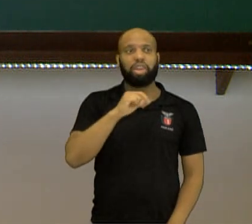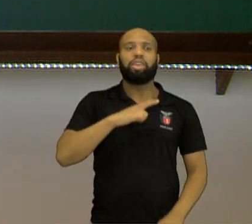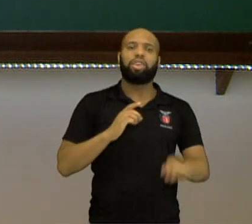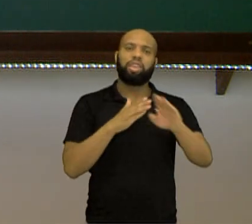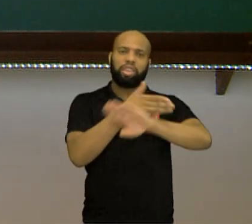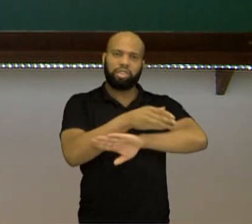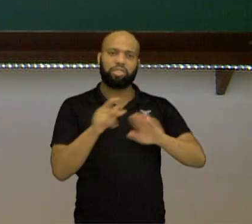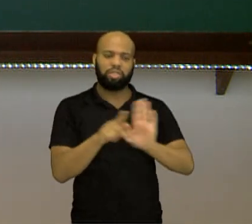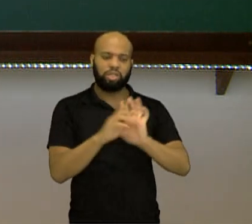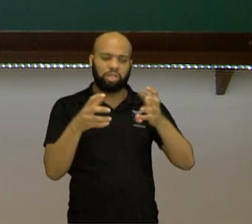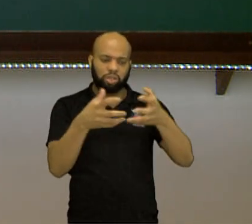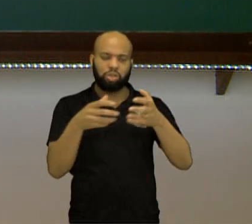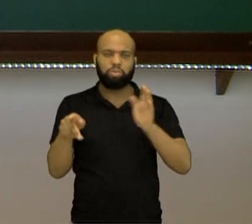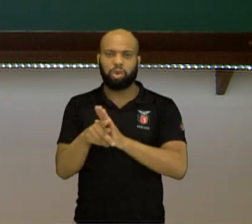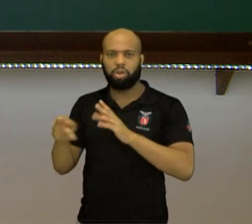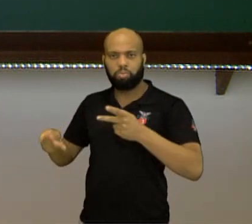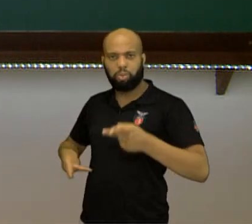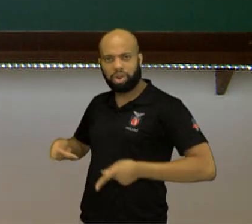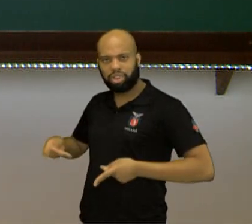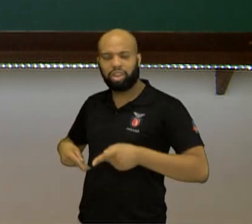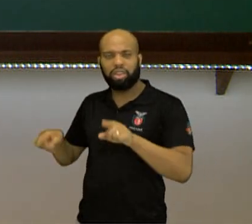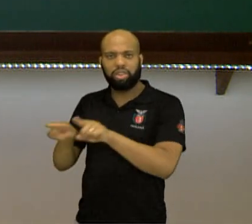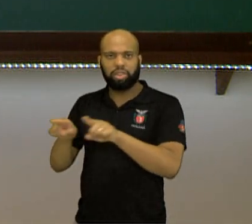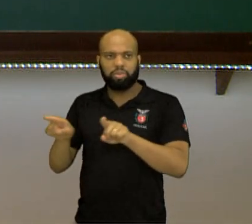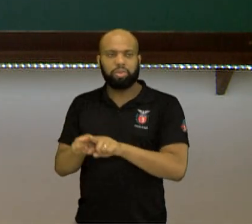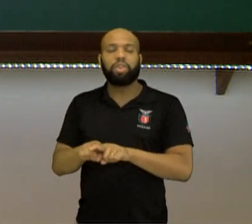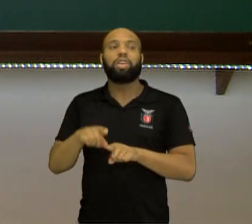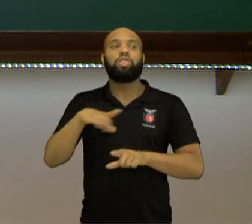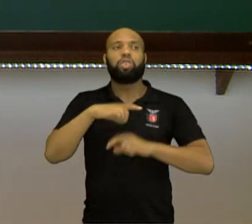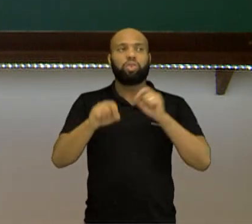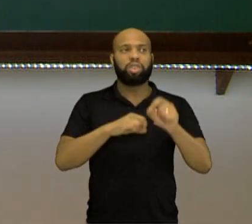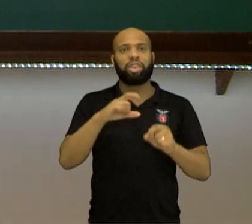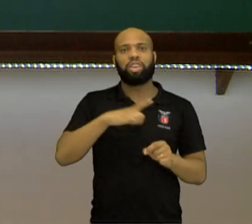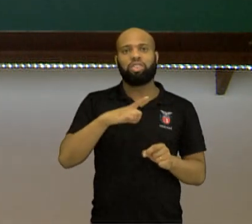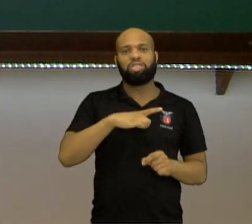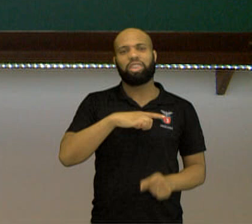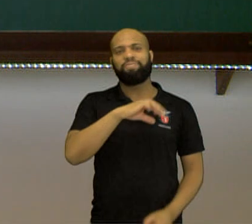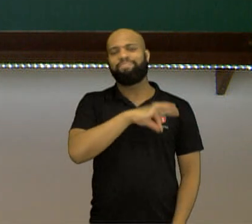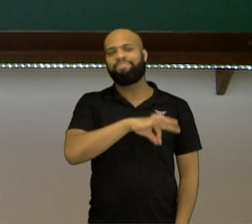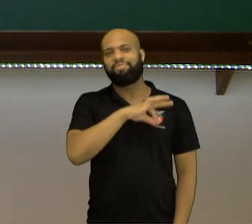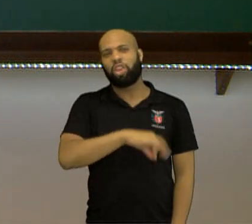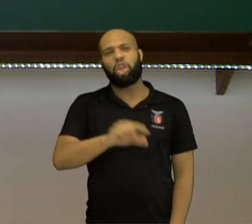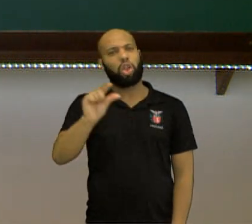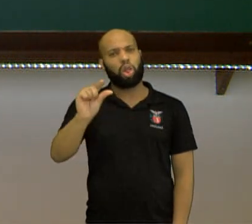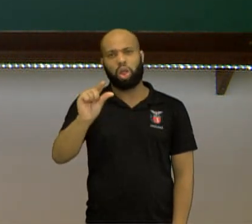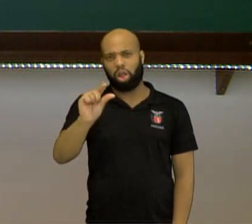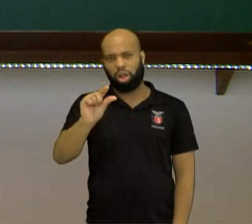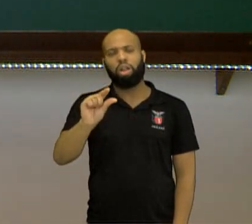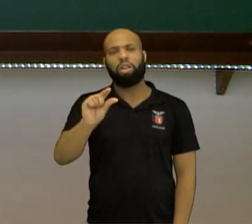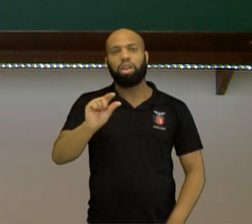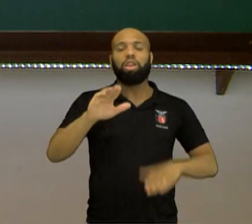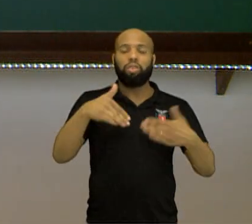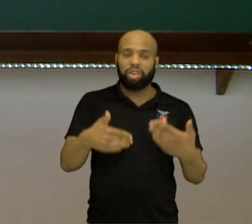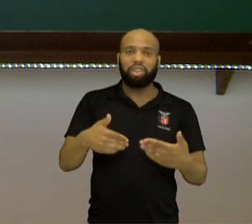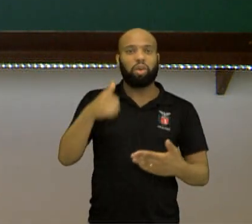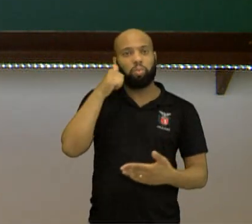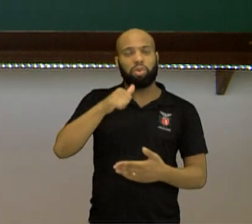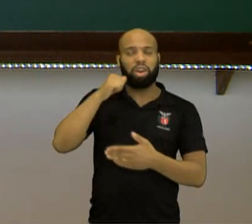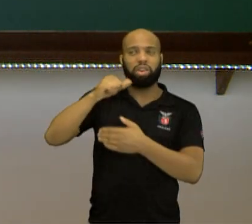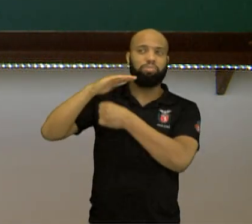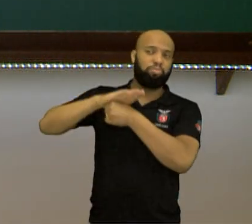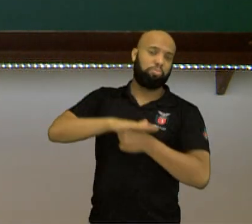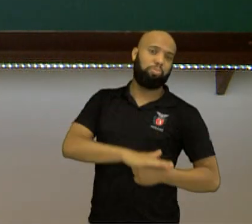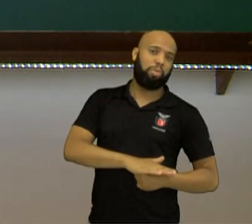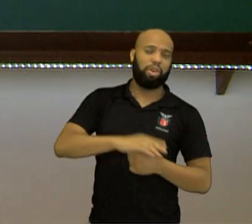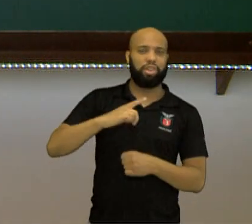de proletariados que recebiam um ínfimo, né, e eram subjugados, a mulher ainda mais, né, então